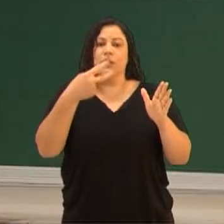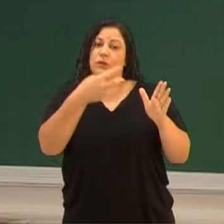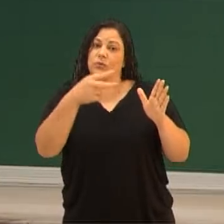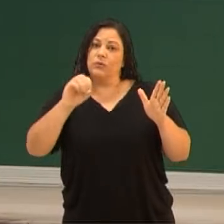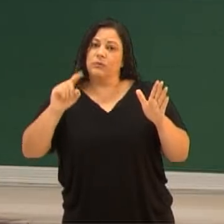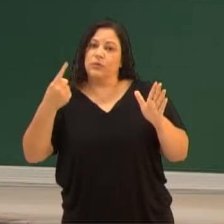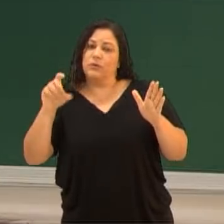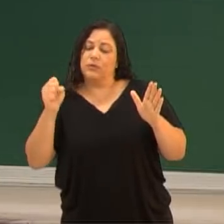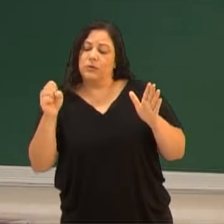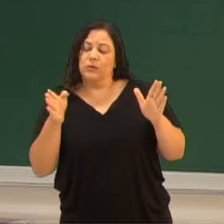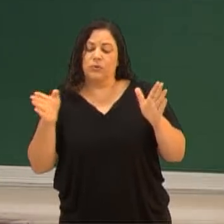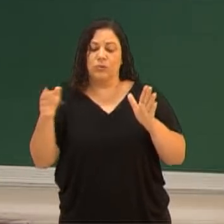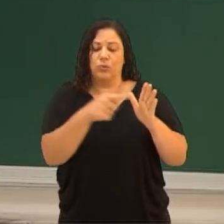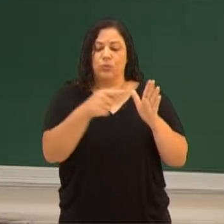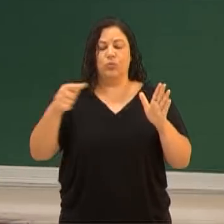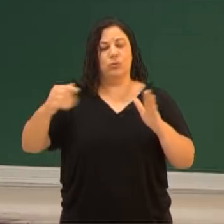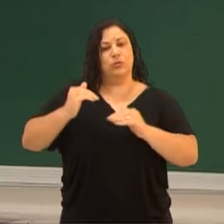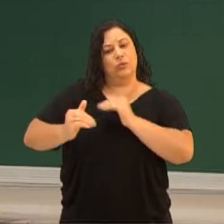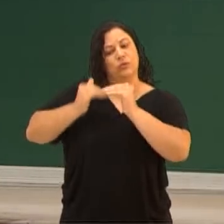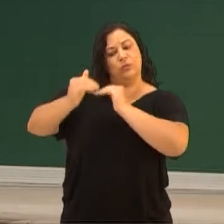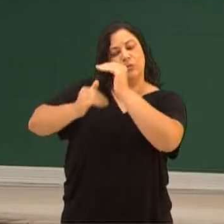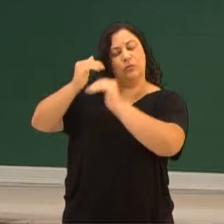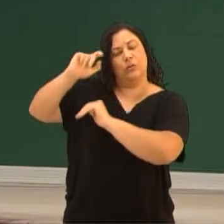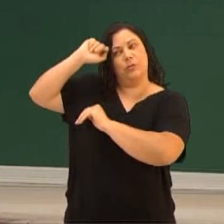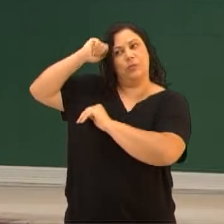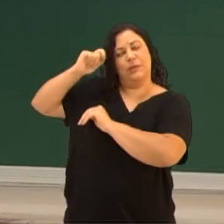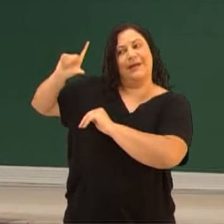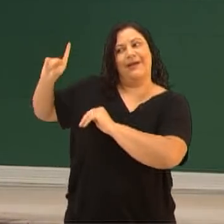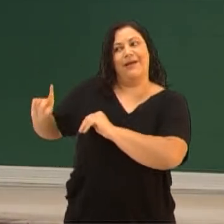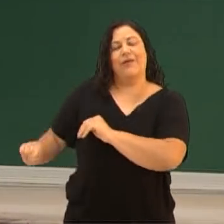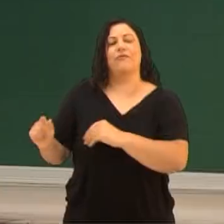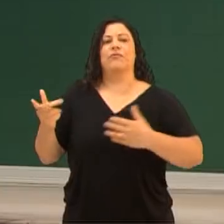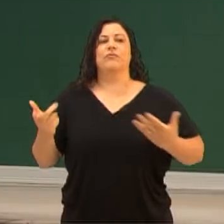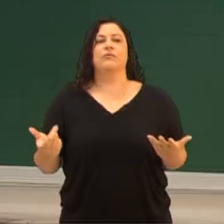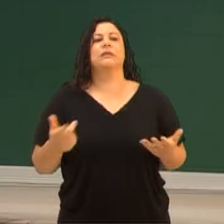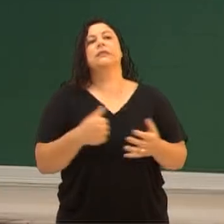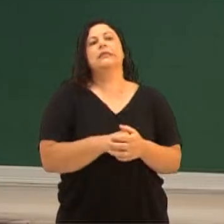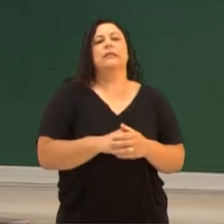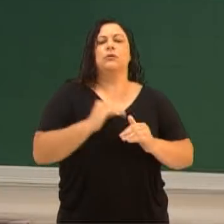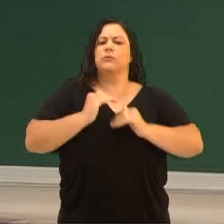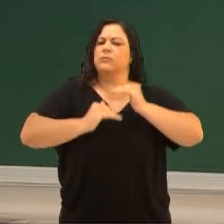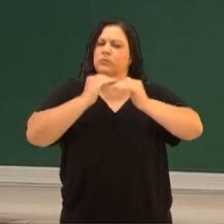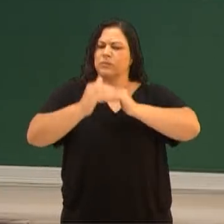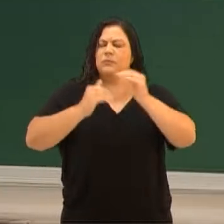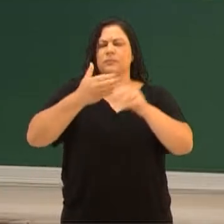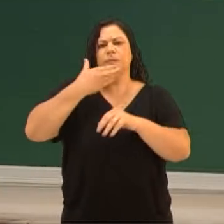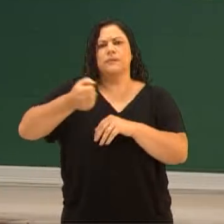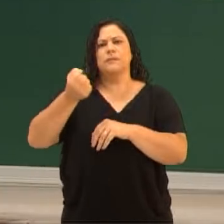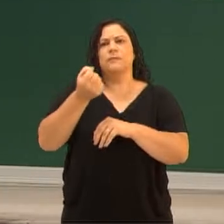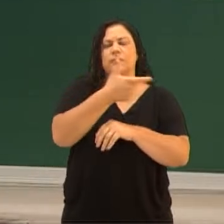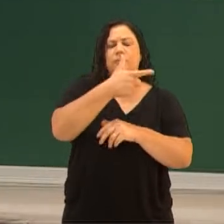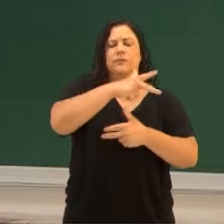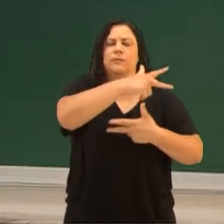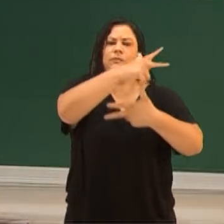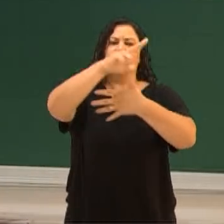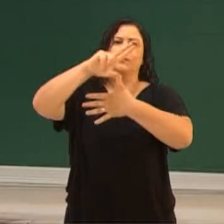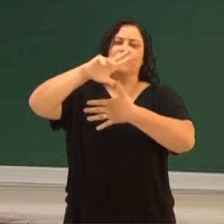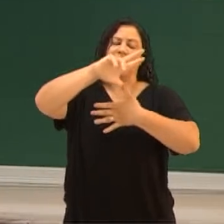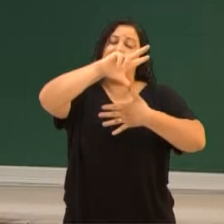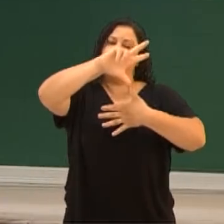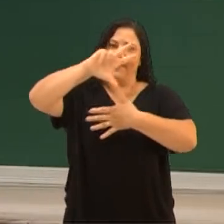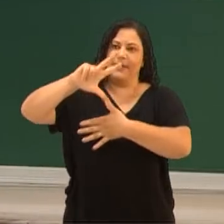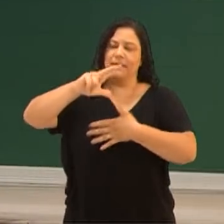a partir das 2 primeiras décadas do século XXI. Em termos de crescimento, foi melhor que a América Latina e o Caribe, aqui as Caraíbas,